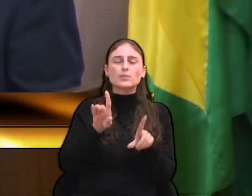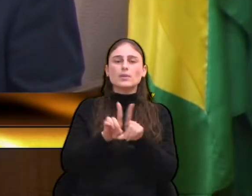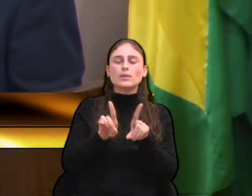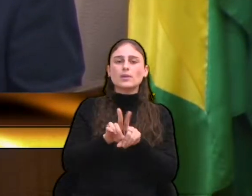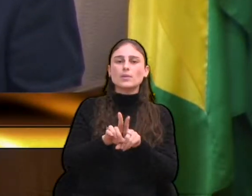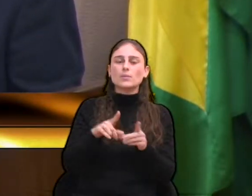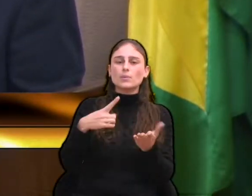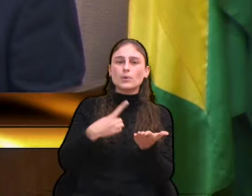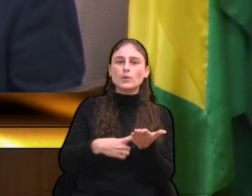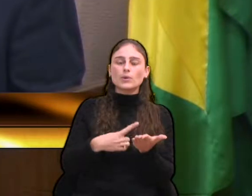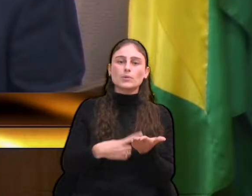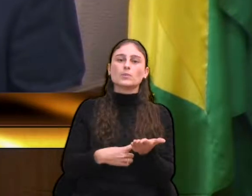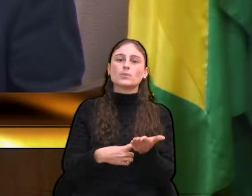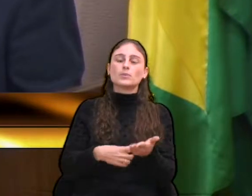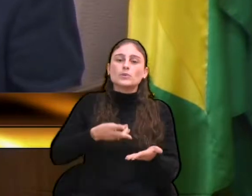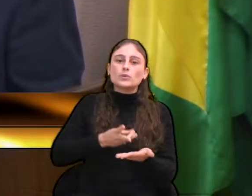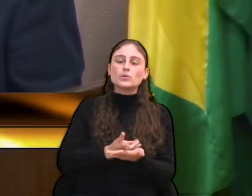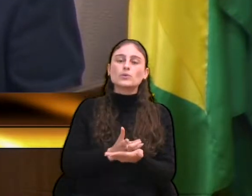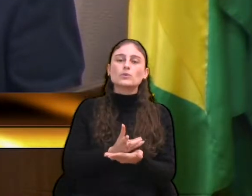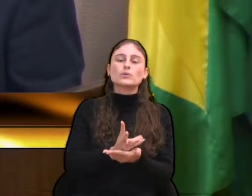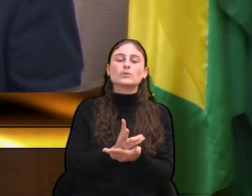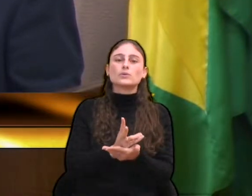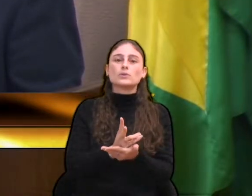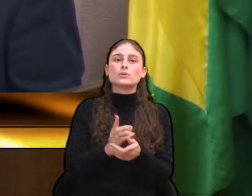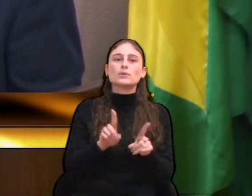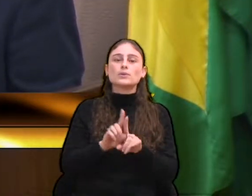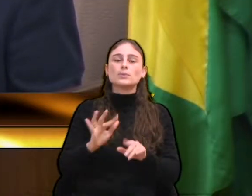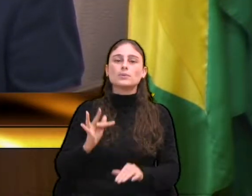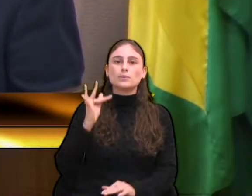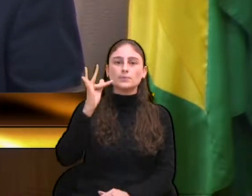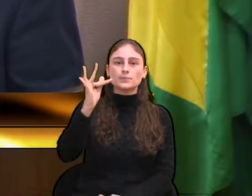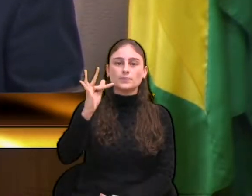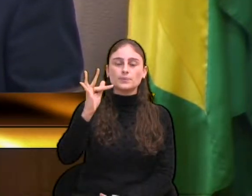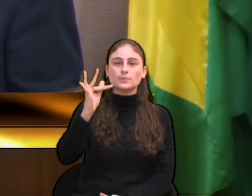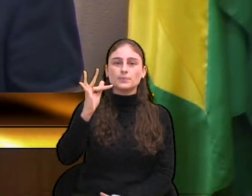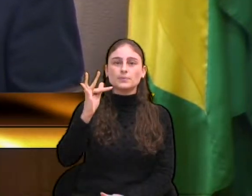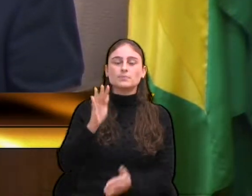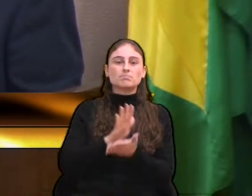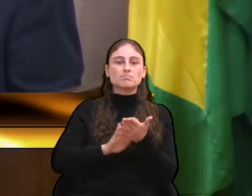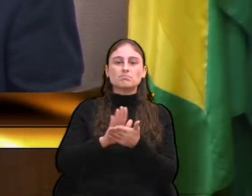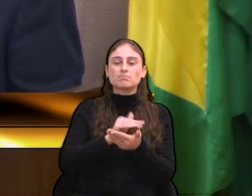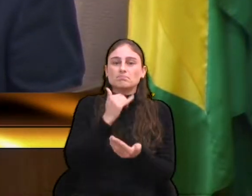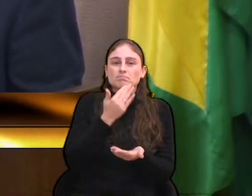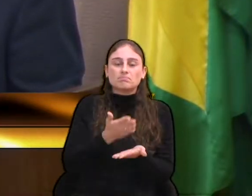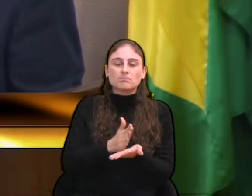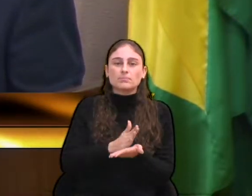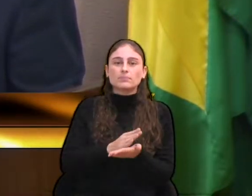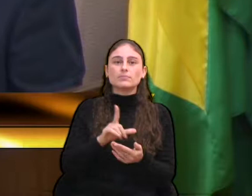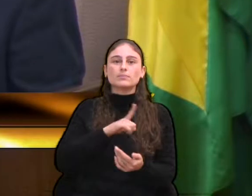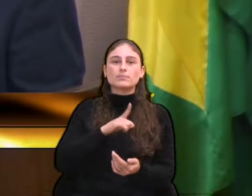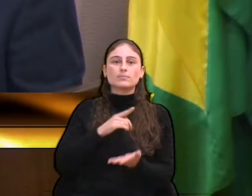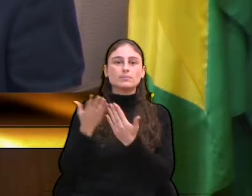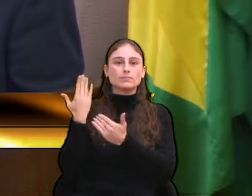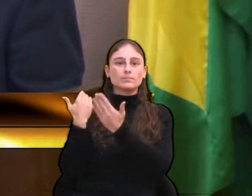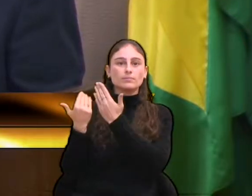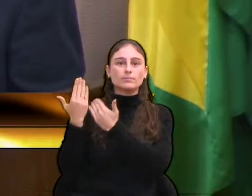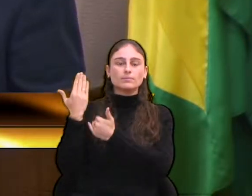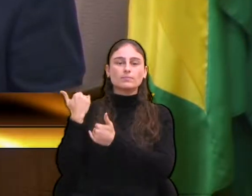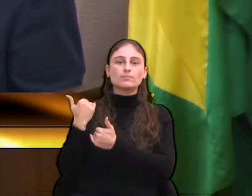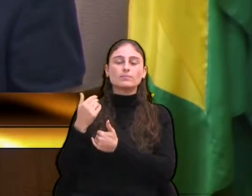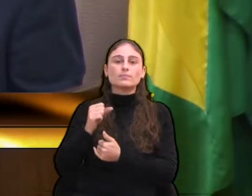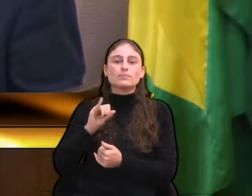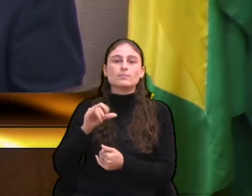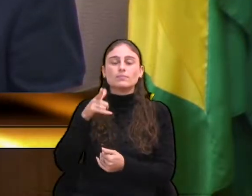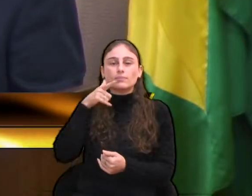um compromisso de continuidade e de futuro. De nada vale ter um passado se não